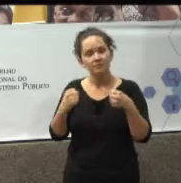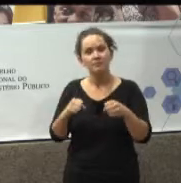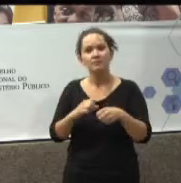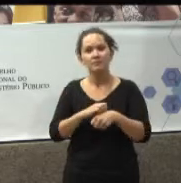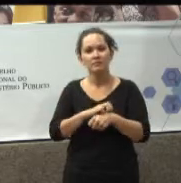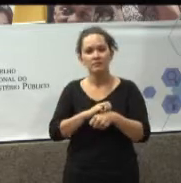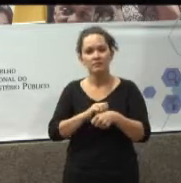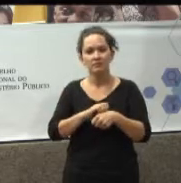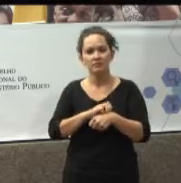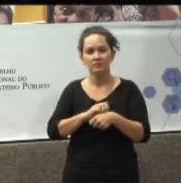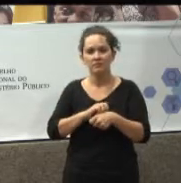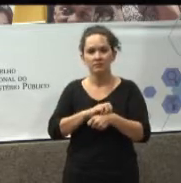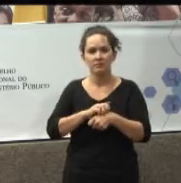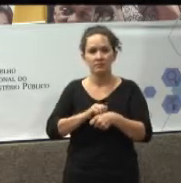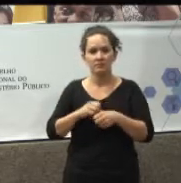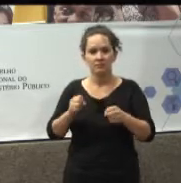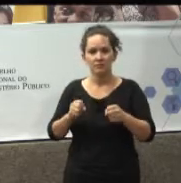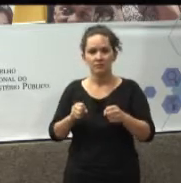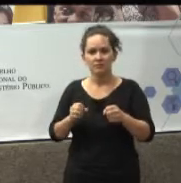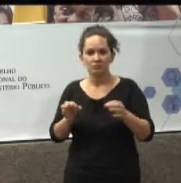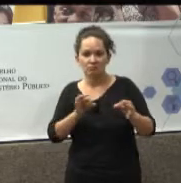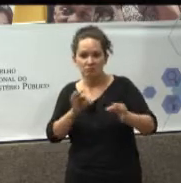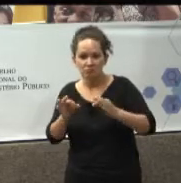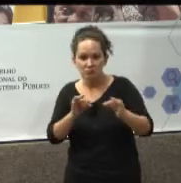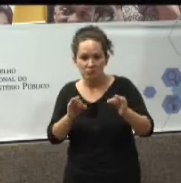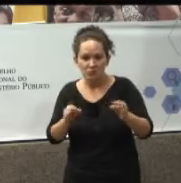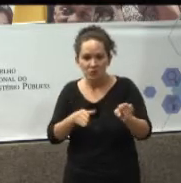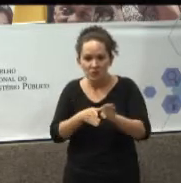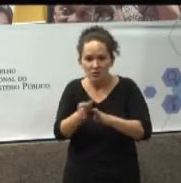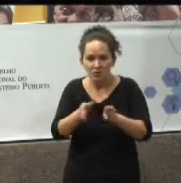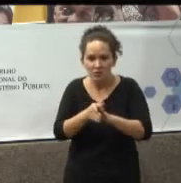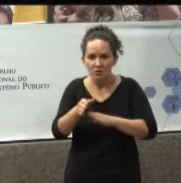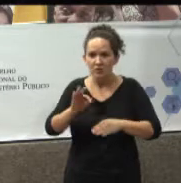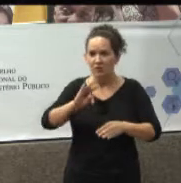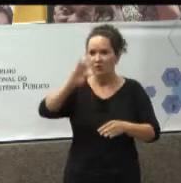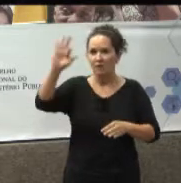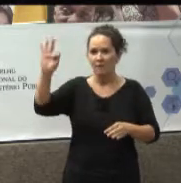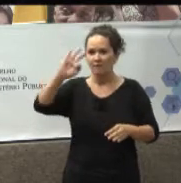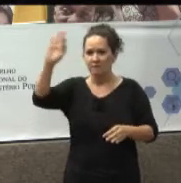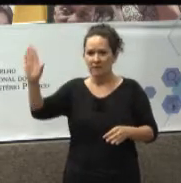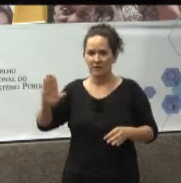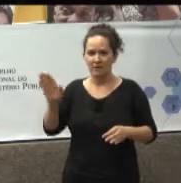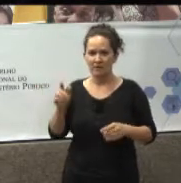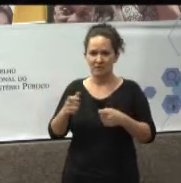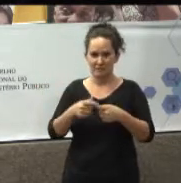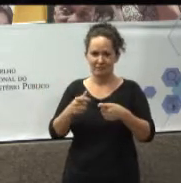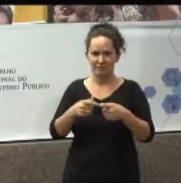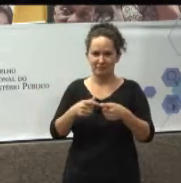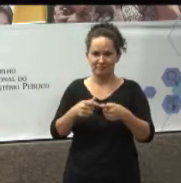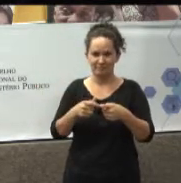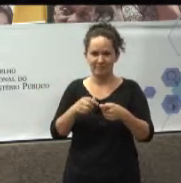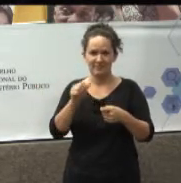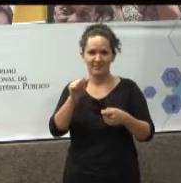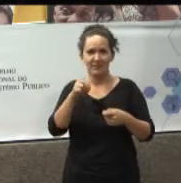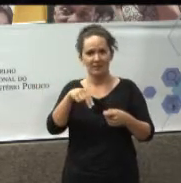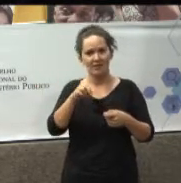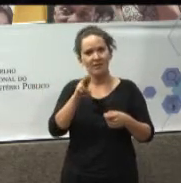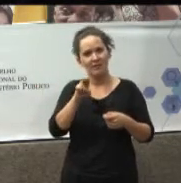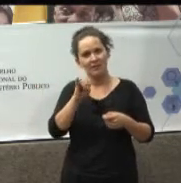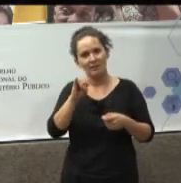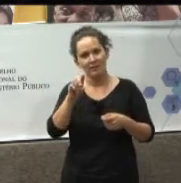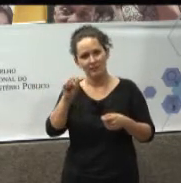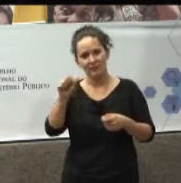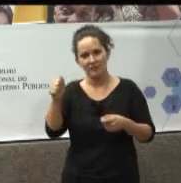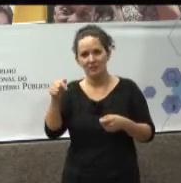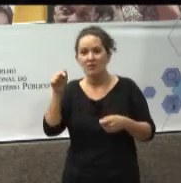de uma normativa do conselho federal de medicina e um rdc da anvisa aqui